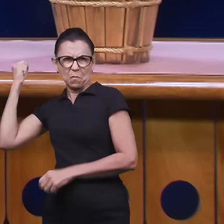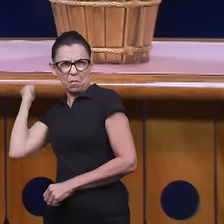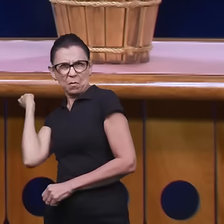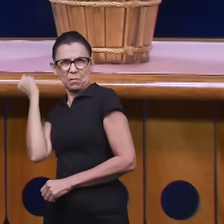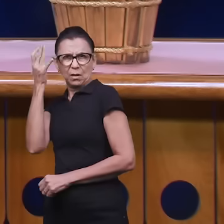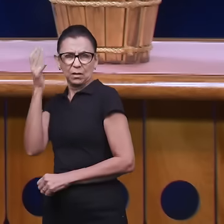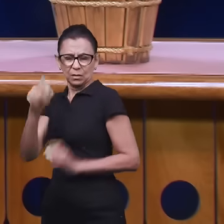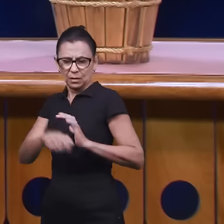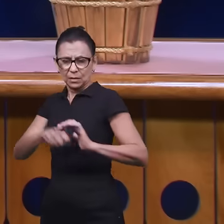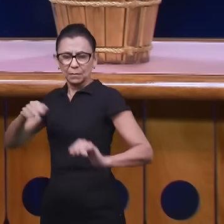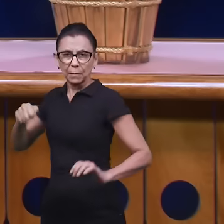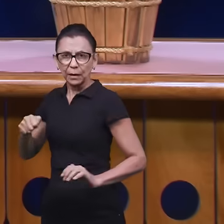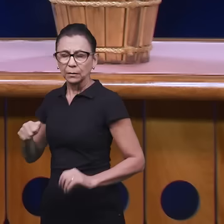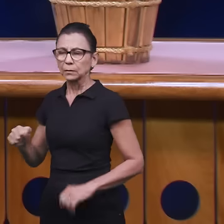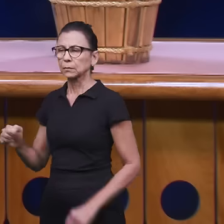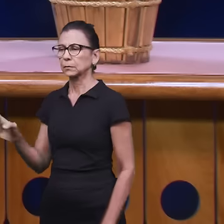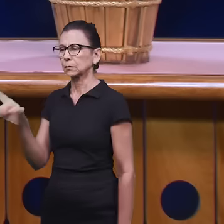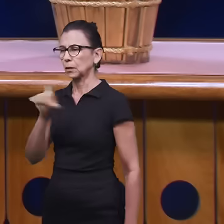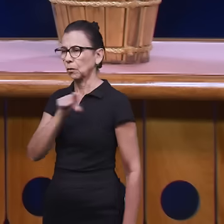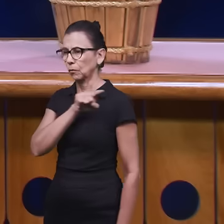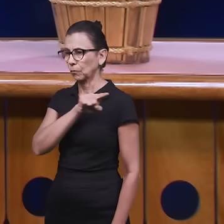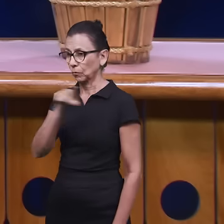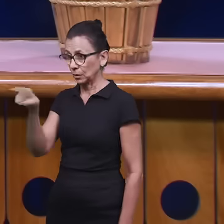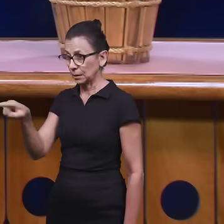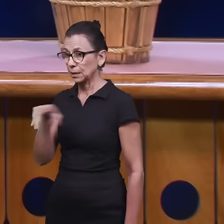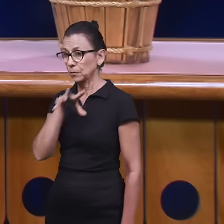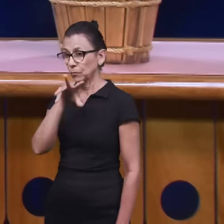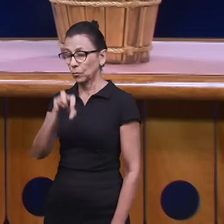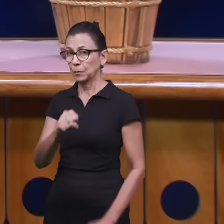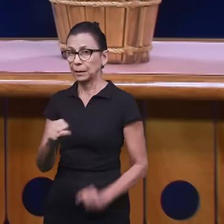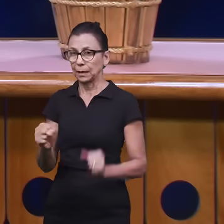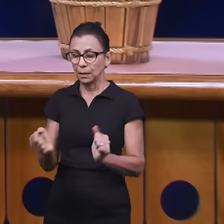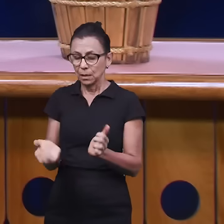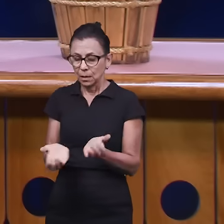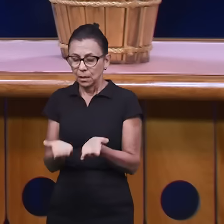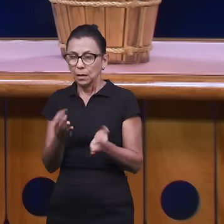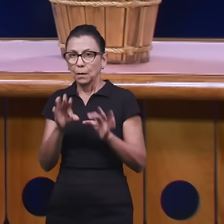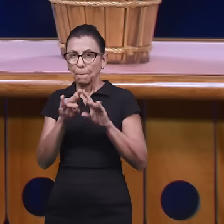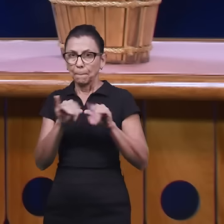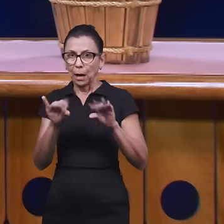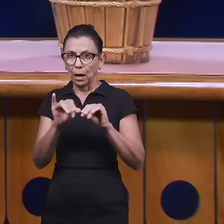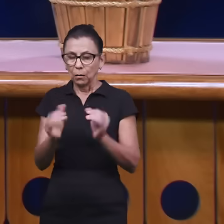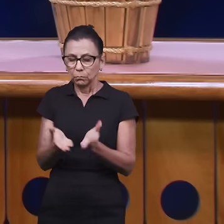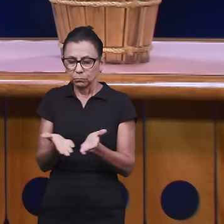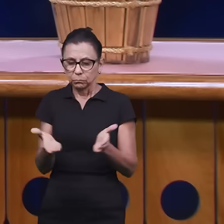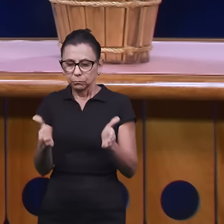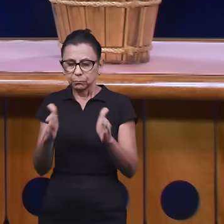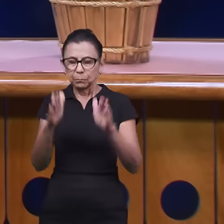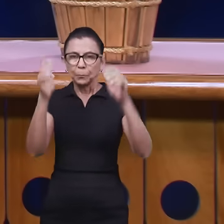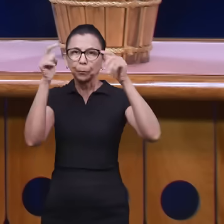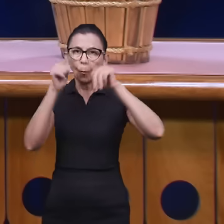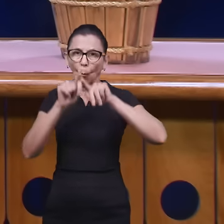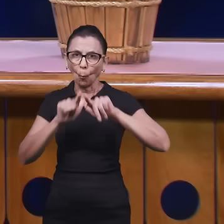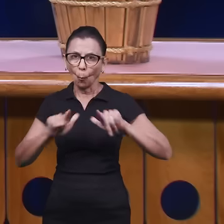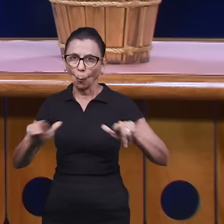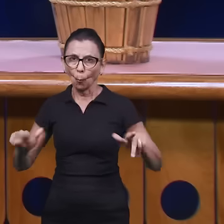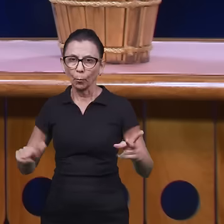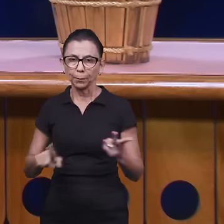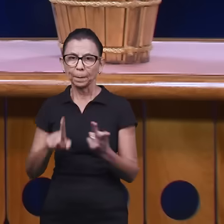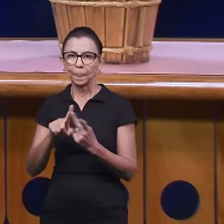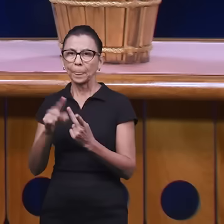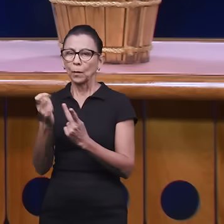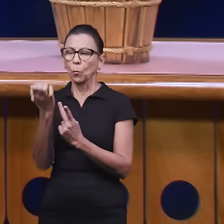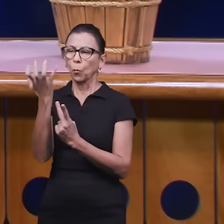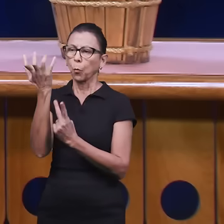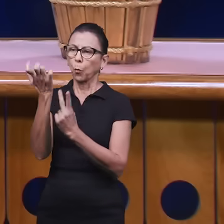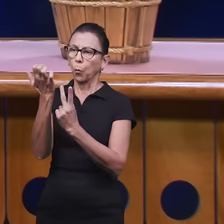vocês vão levar o seguinte: um cântaro vazio, um cântaro de barro vazio, uma tocha